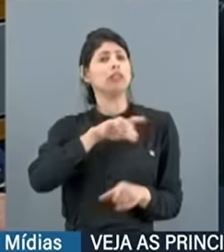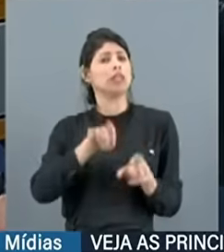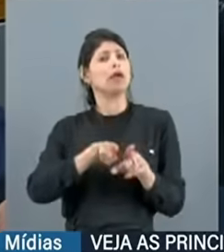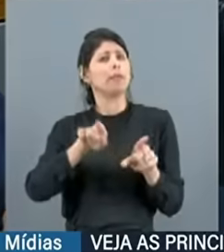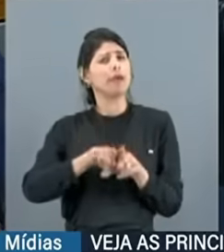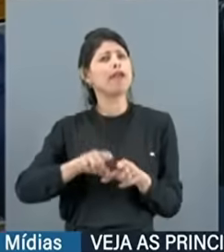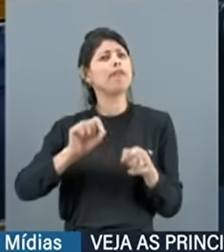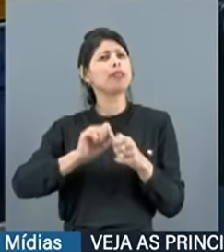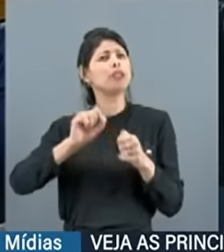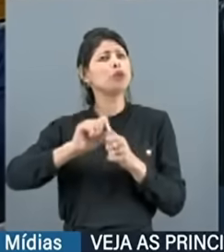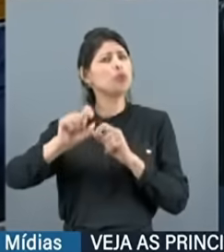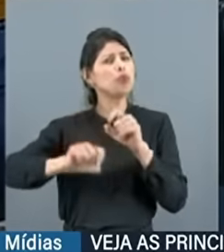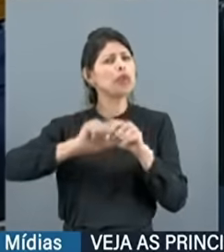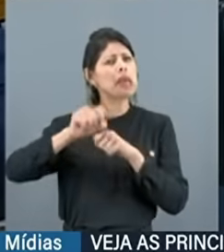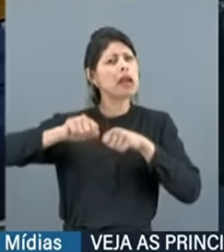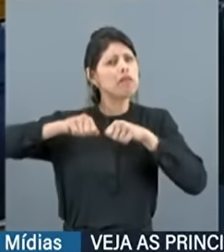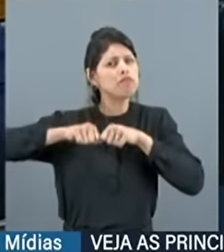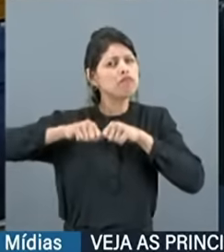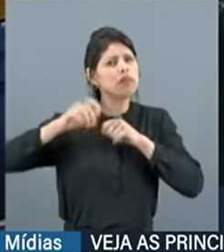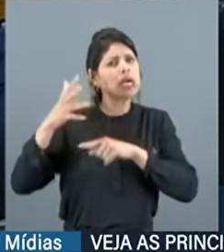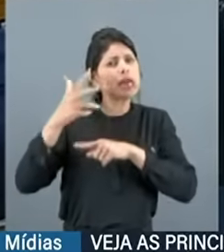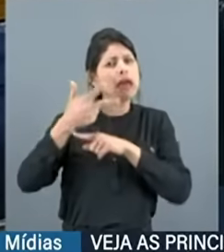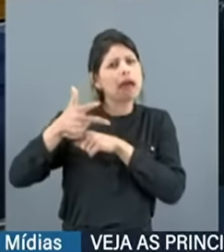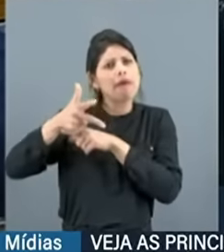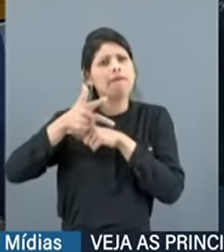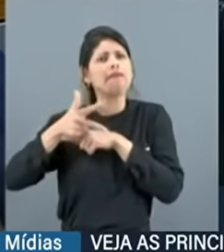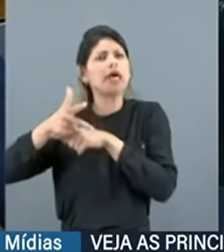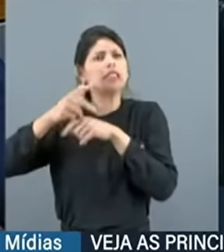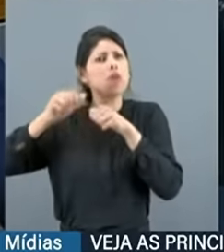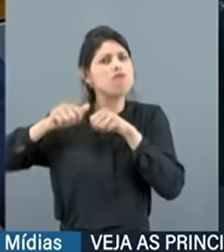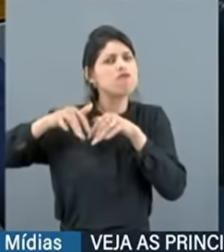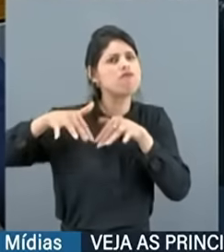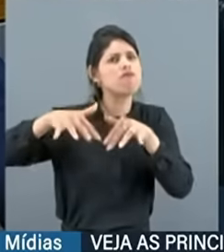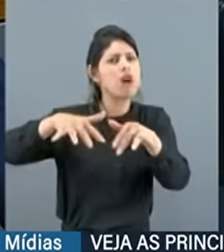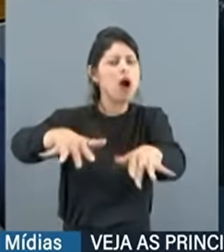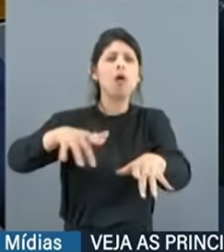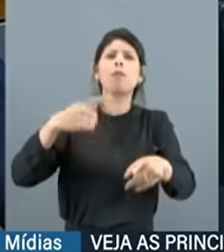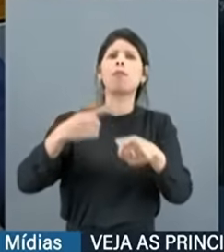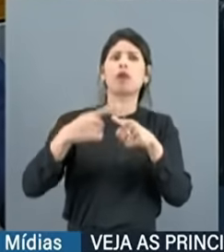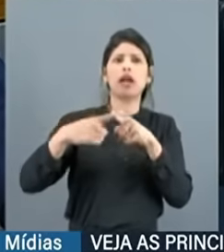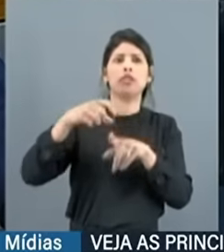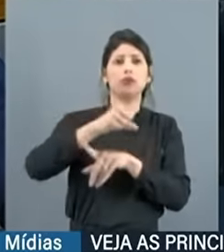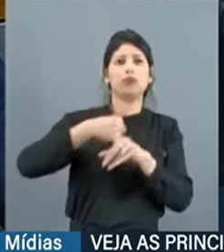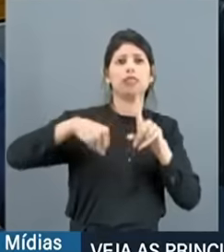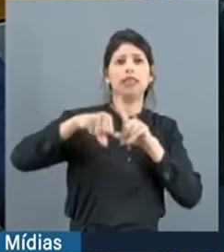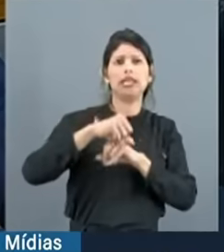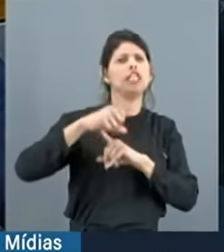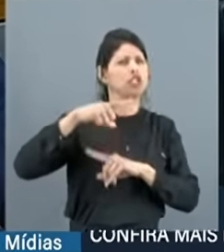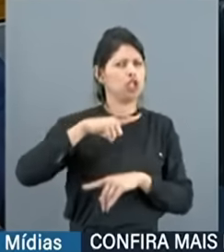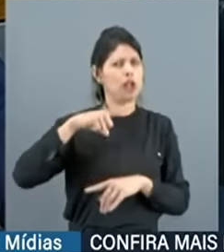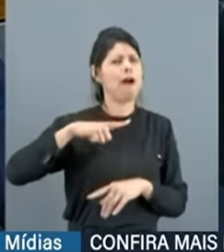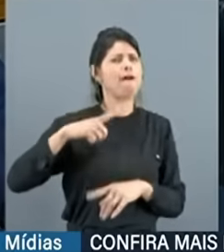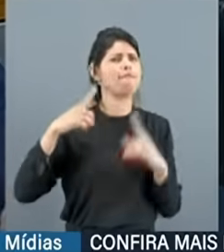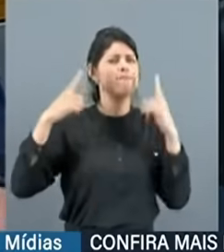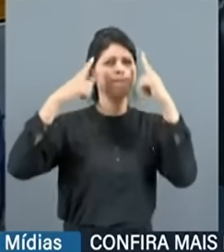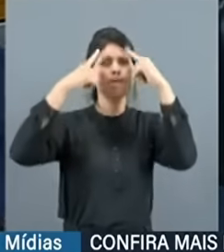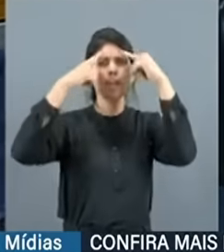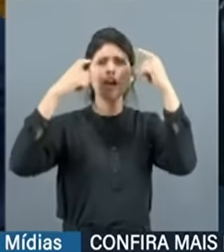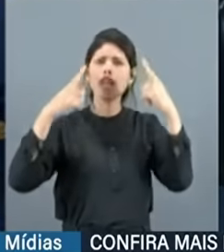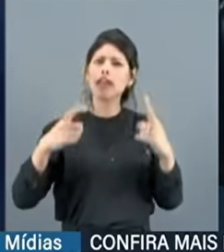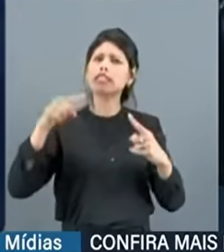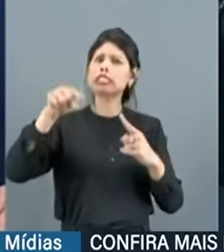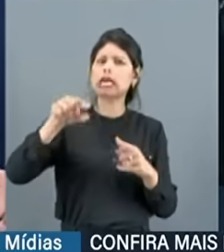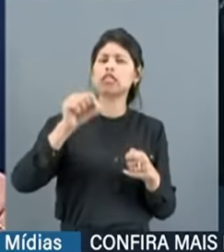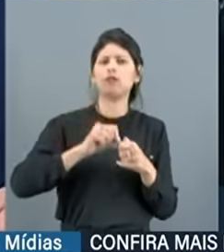vivo em muitos casos, presidente Arthur Maia, exatamente para chocar a sociedade pela violência que eles